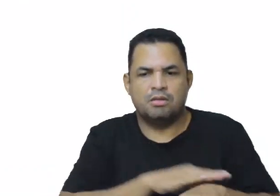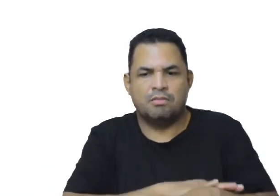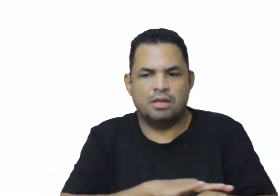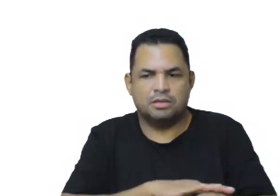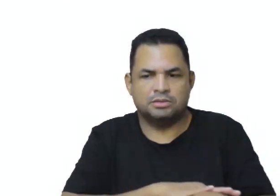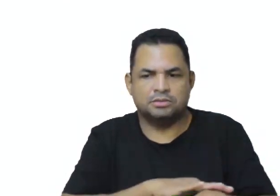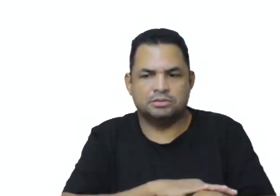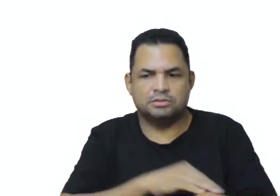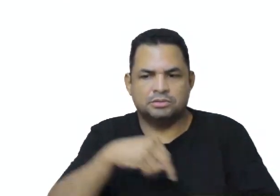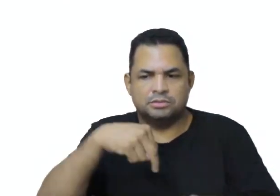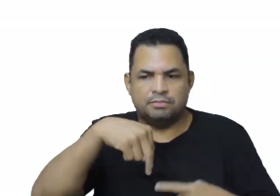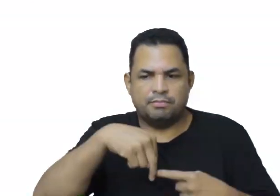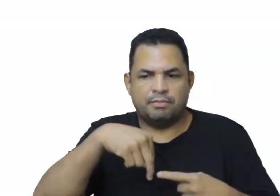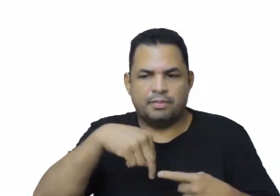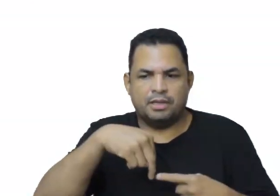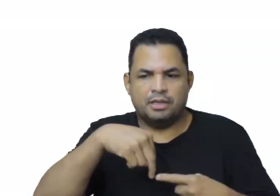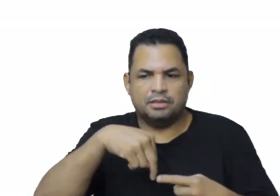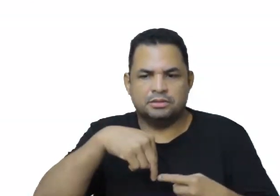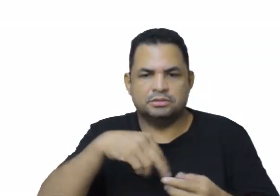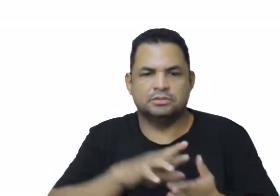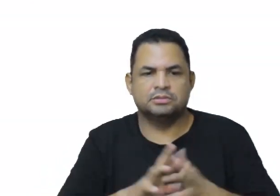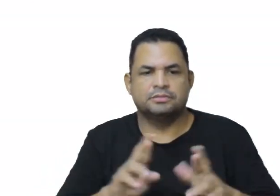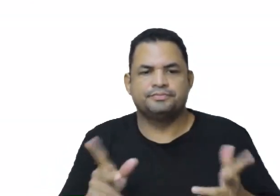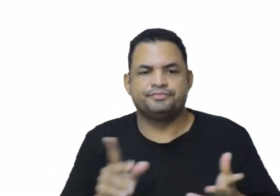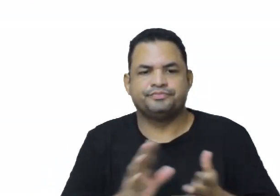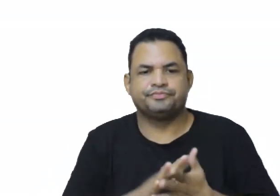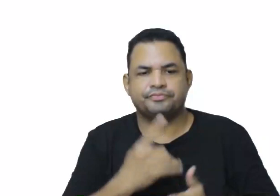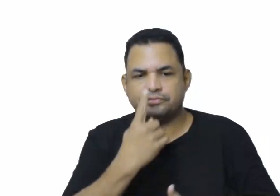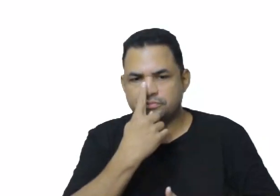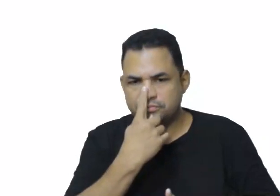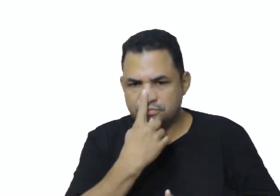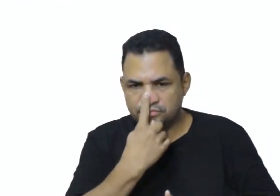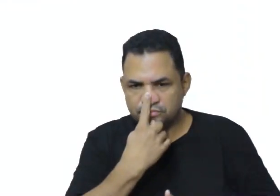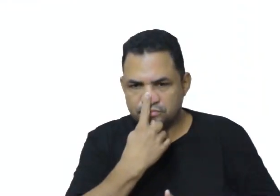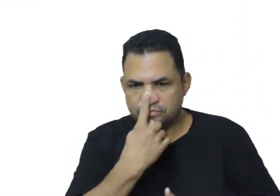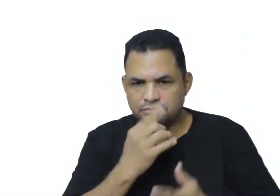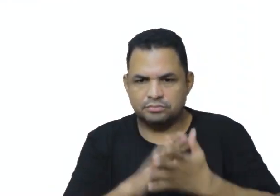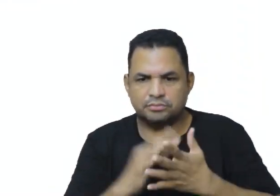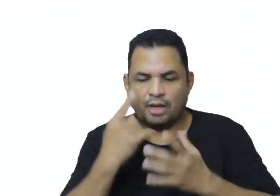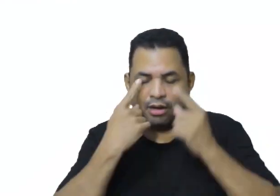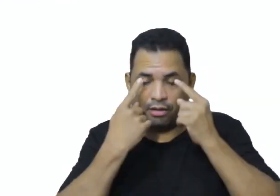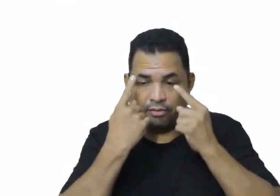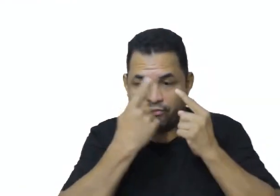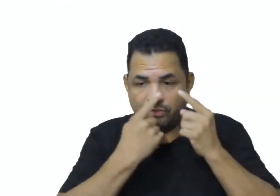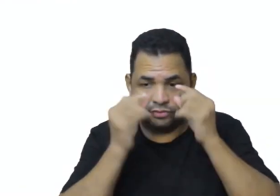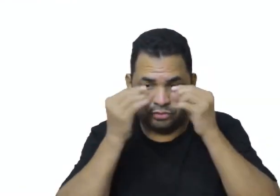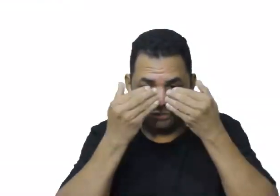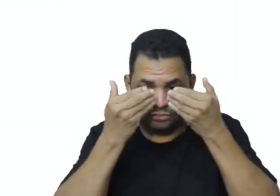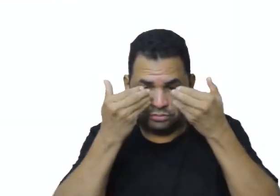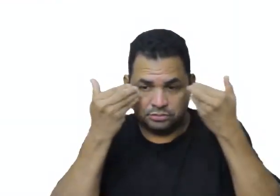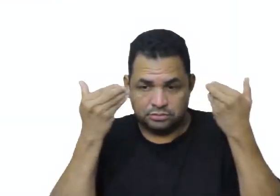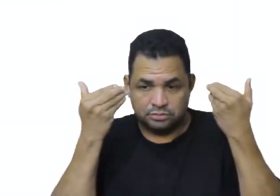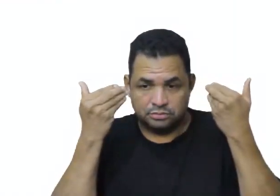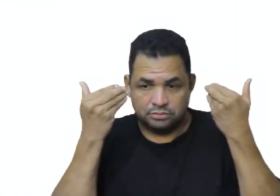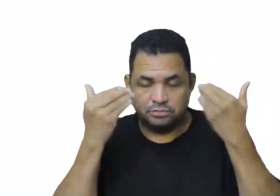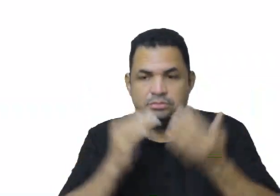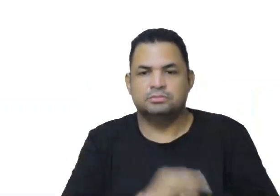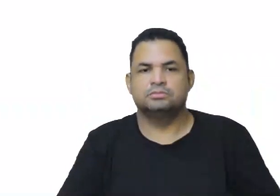seja, braços e pernas, tá bom? Nariz é achatado e os olhos muito afastados.